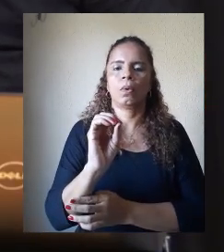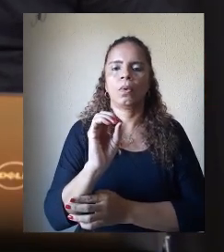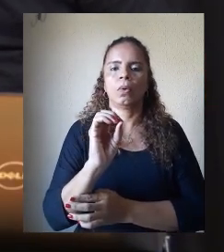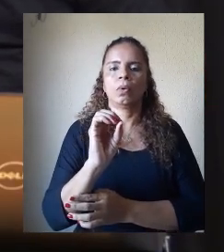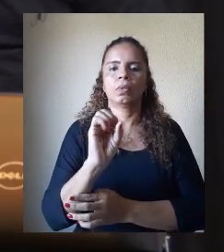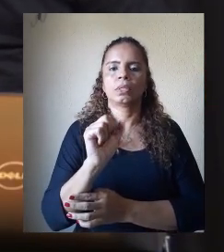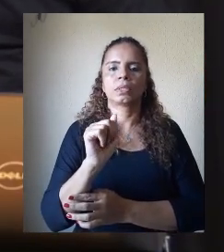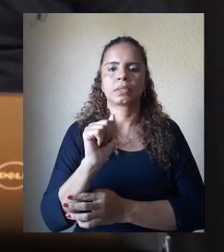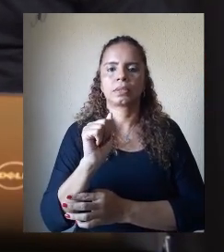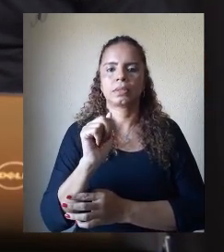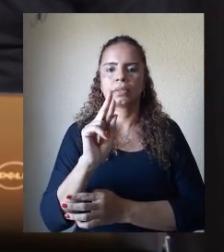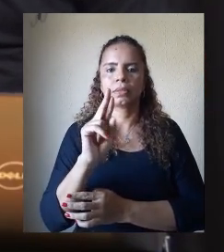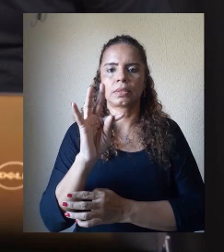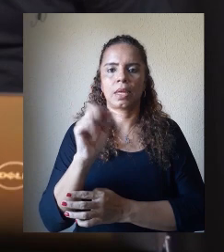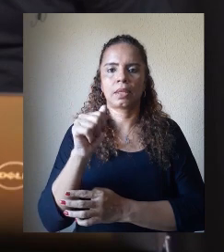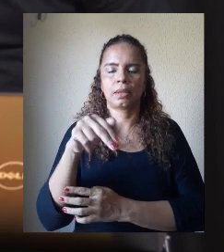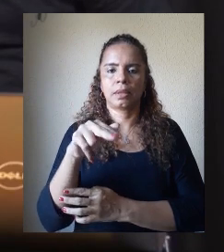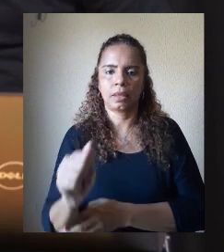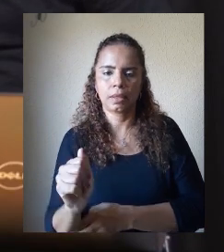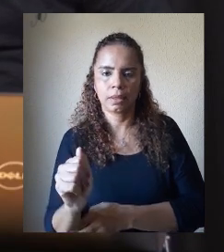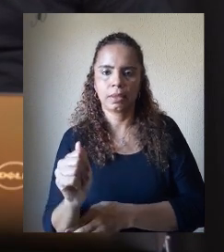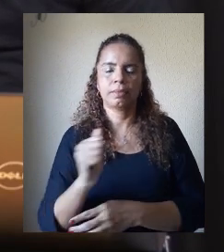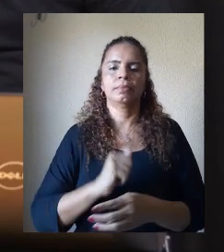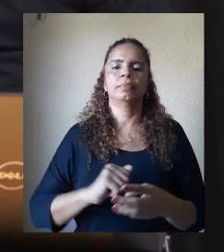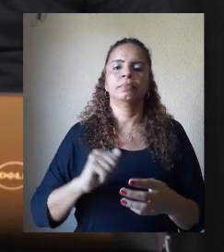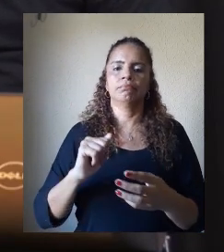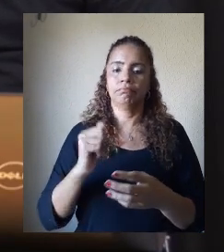que são bloqueadores do receptor do angiotensinogênio,